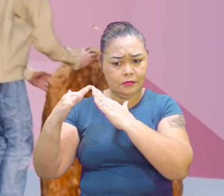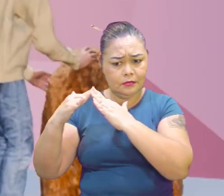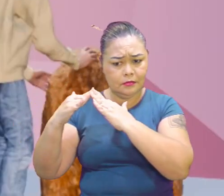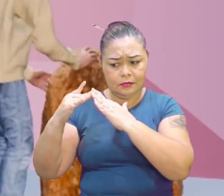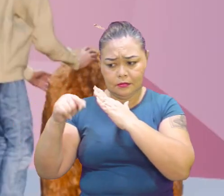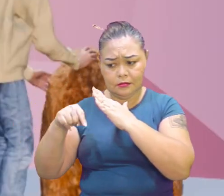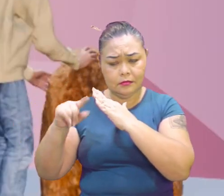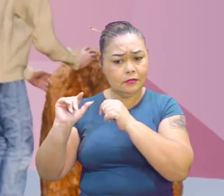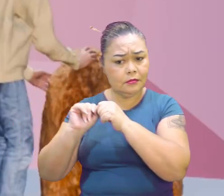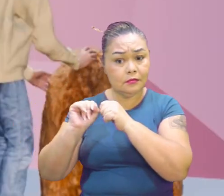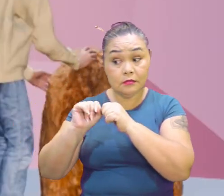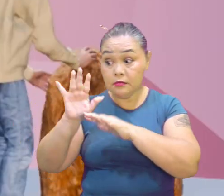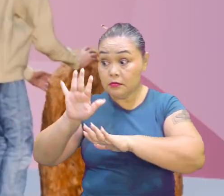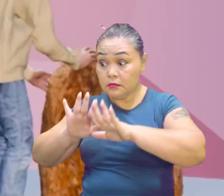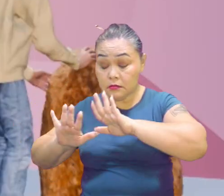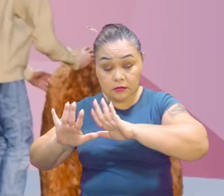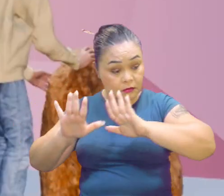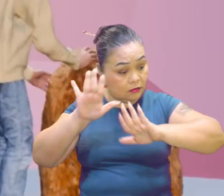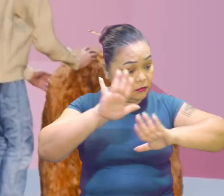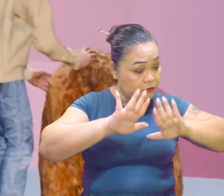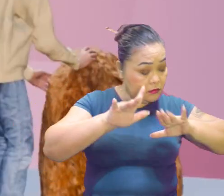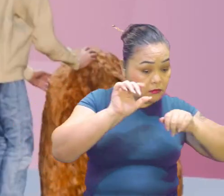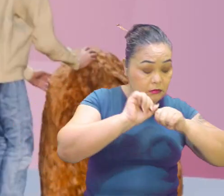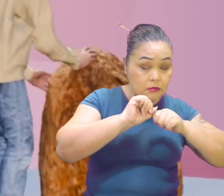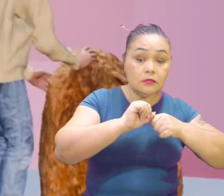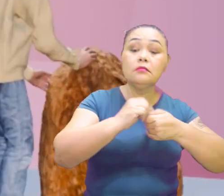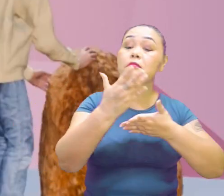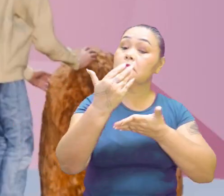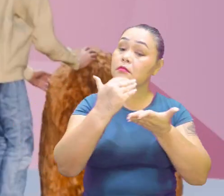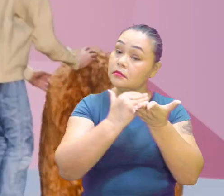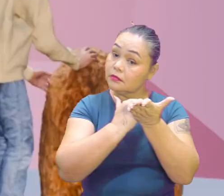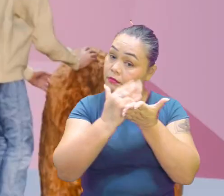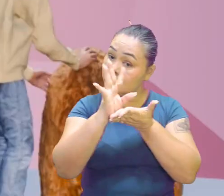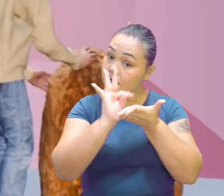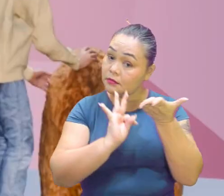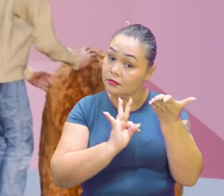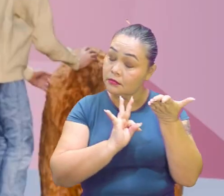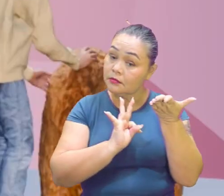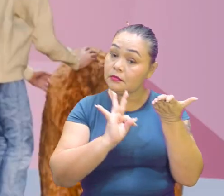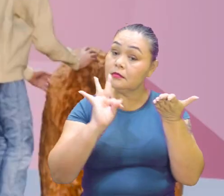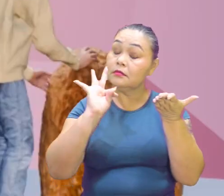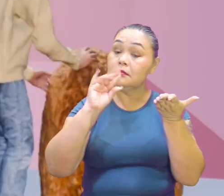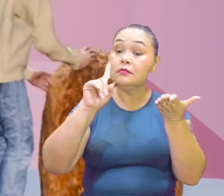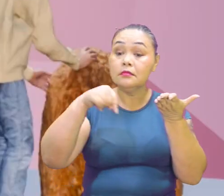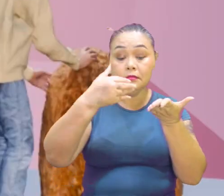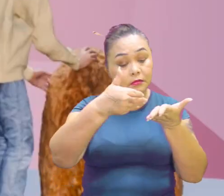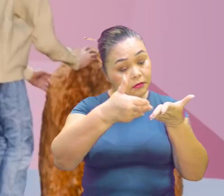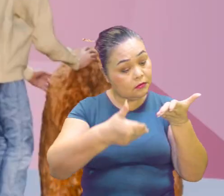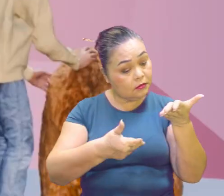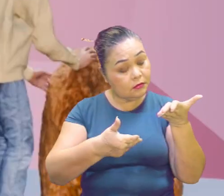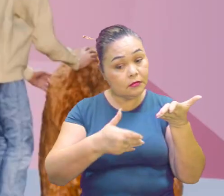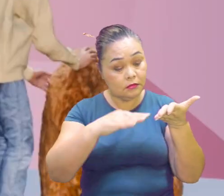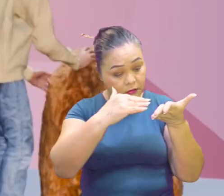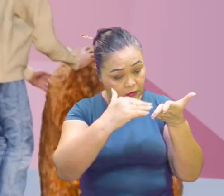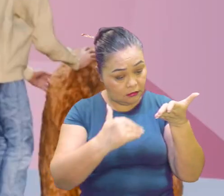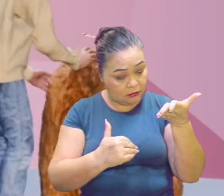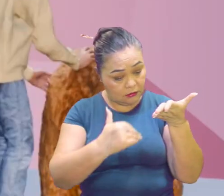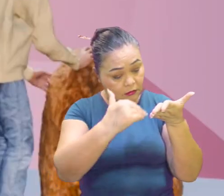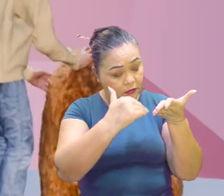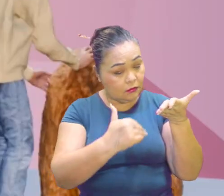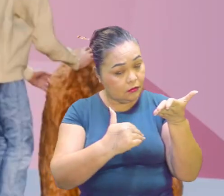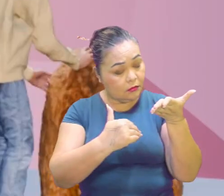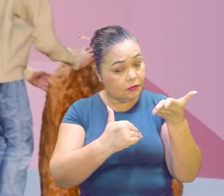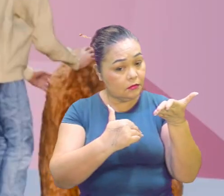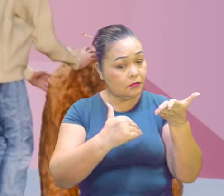percebem? Então esse cuidado lá no início do seu texto você precisa ter. E o seu desenvolvimento, pessoal, é